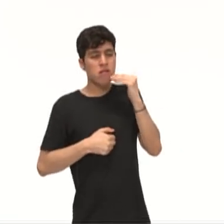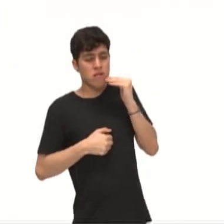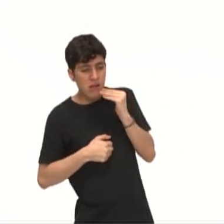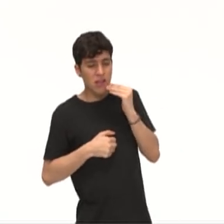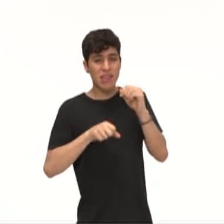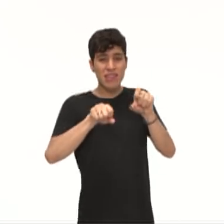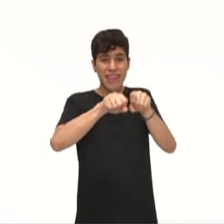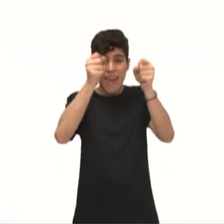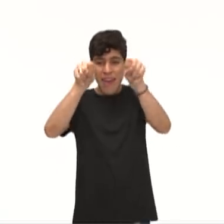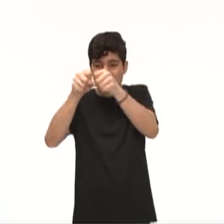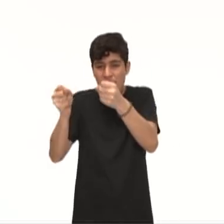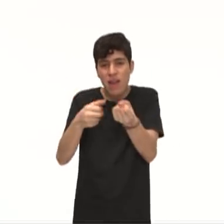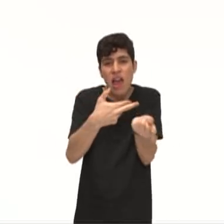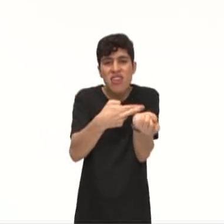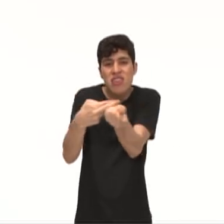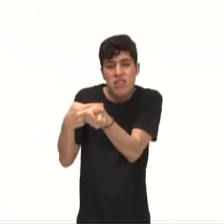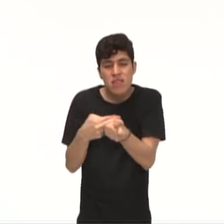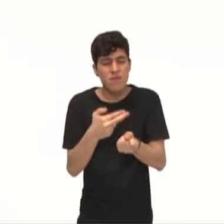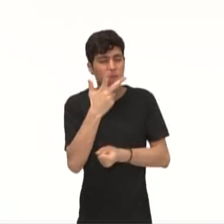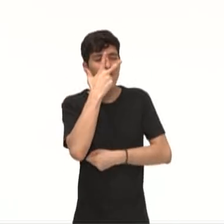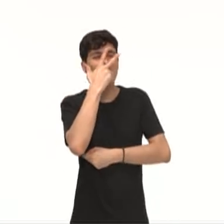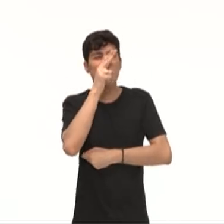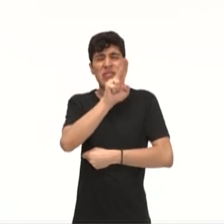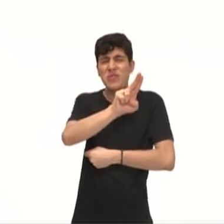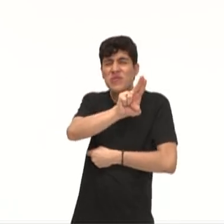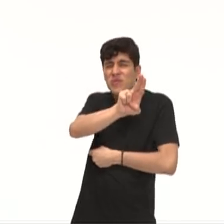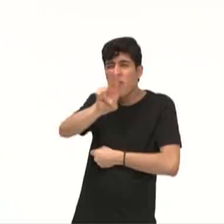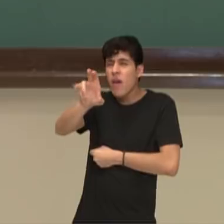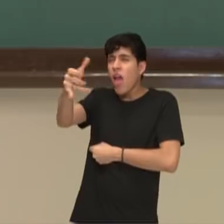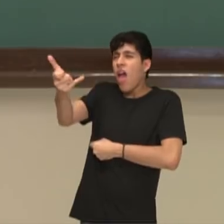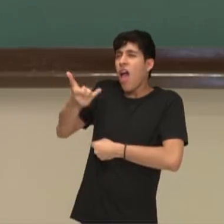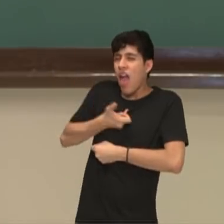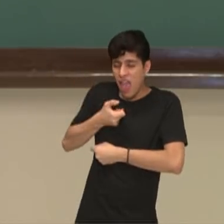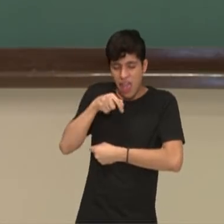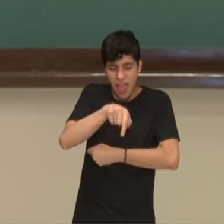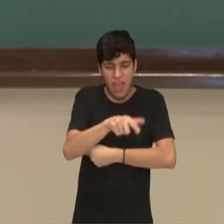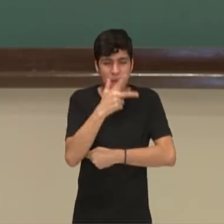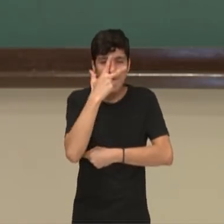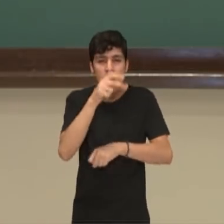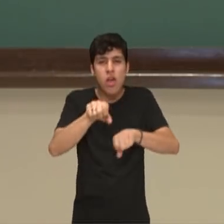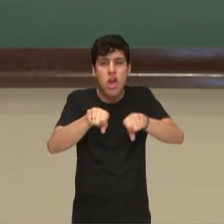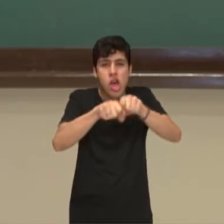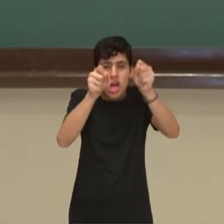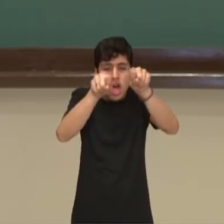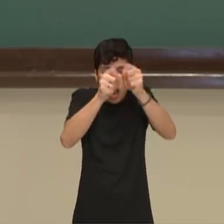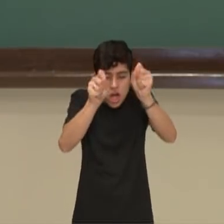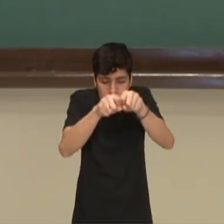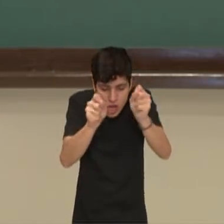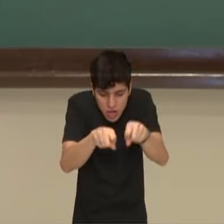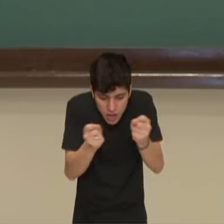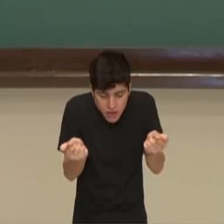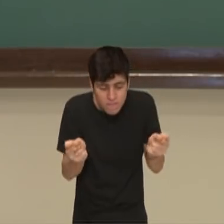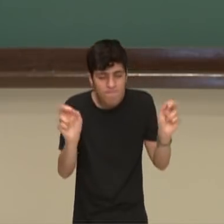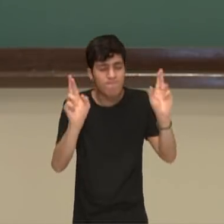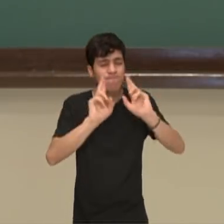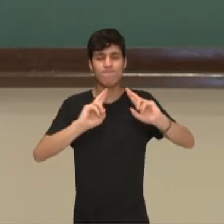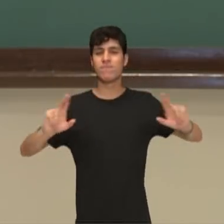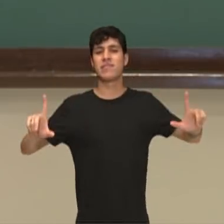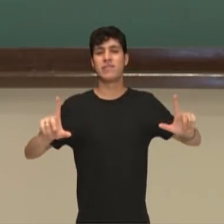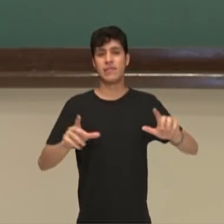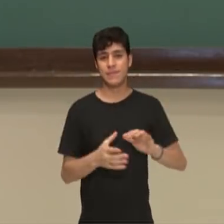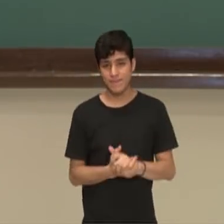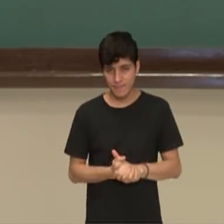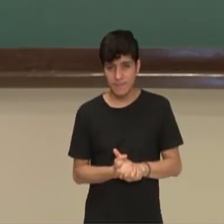ritmo e o próprio nome do título já exemplifica, é a desconstrução desse ideal, certo? Então,